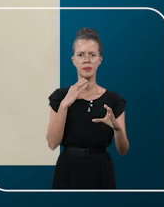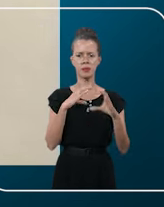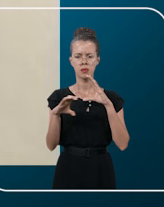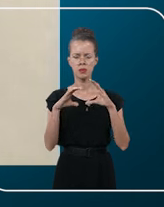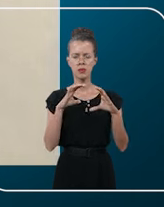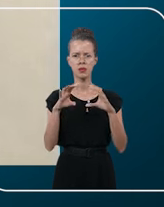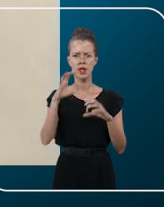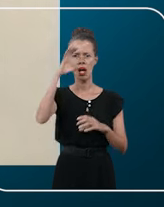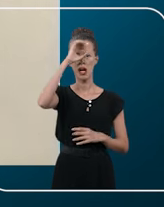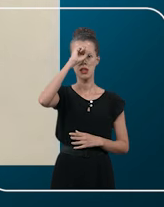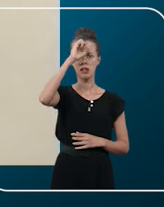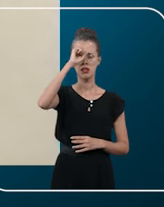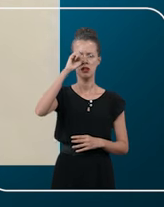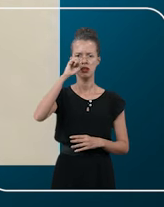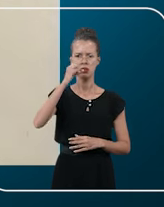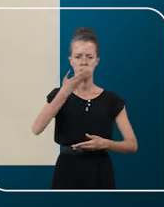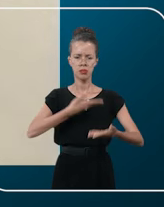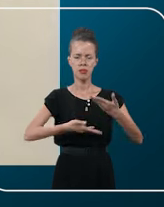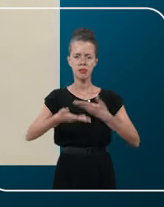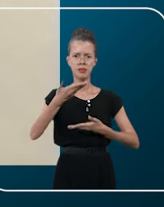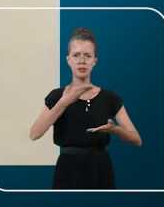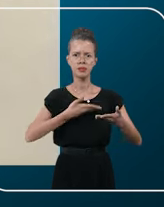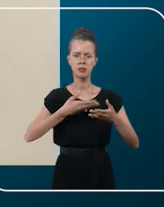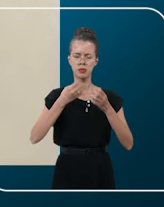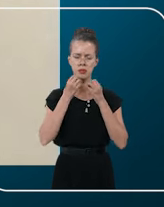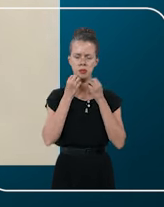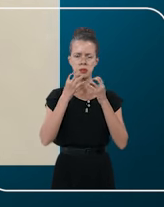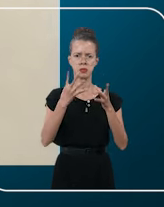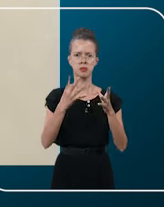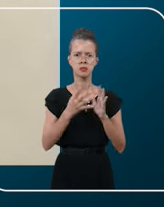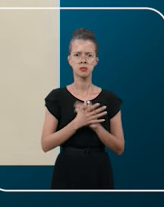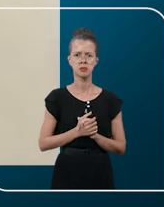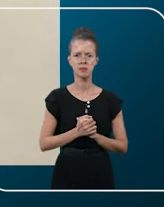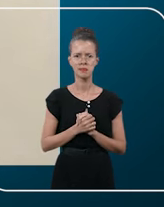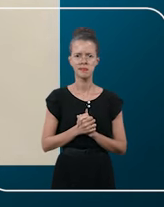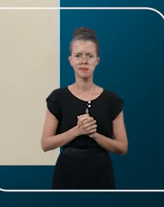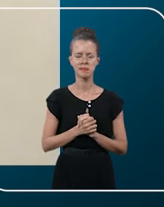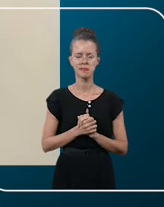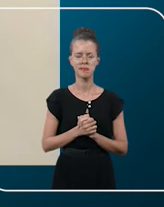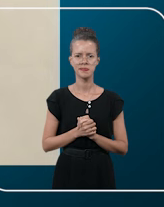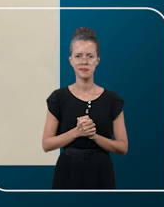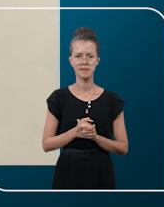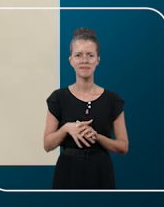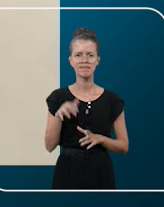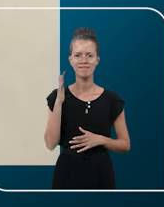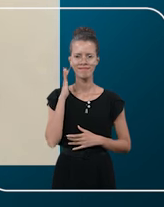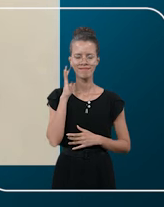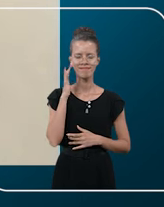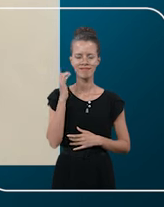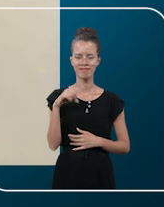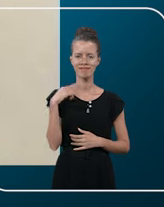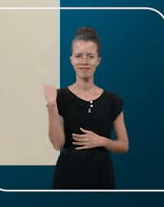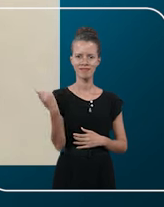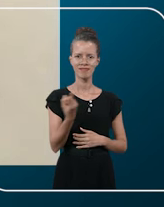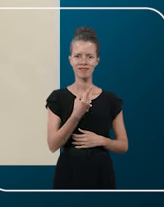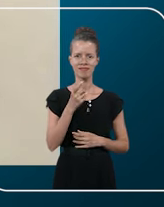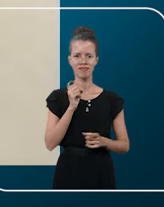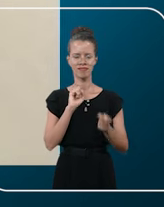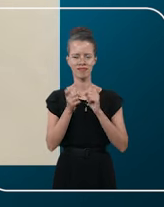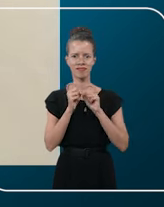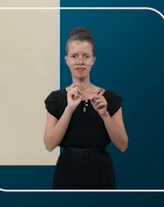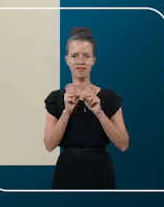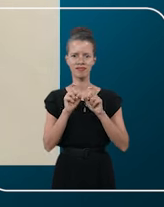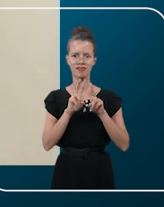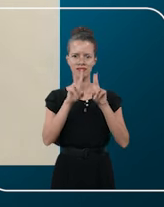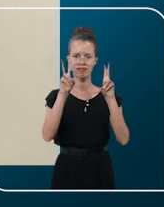riquíssimo, e acho que a gente pôde aí discutir um tema e informar bastante a